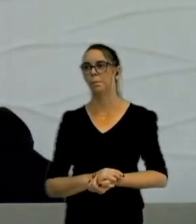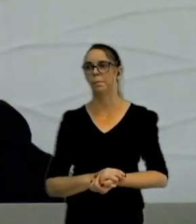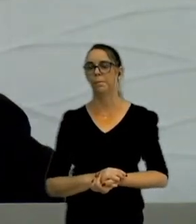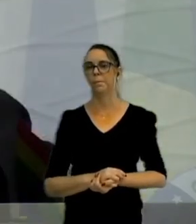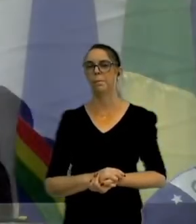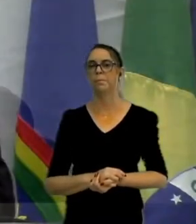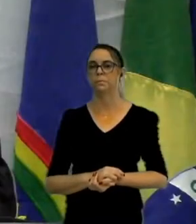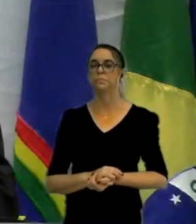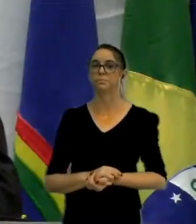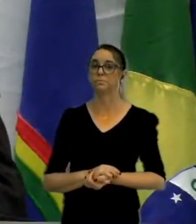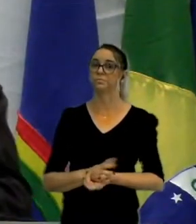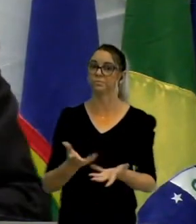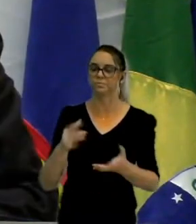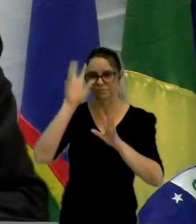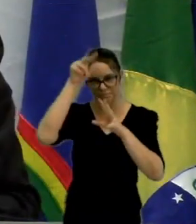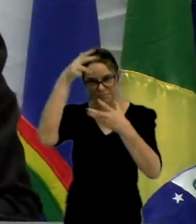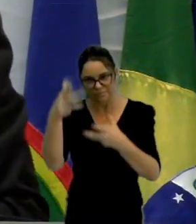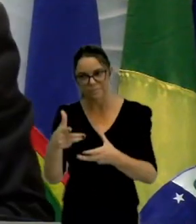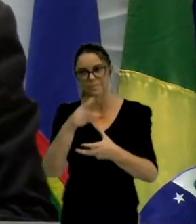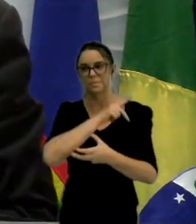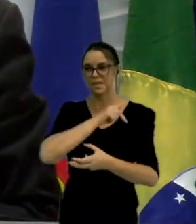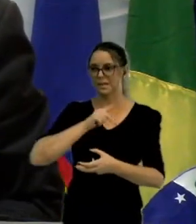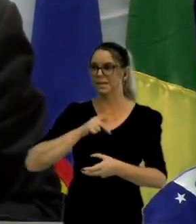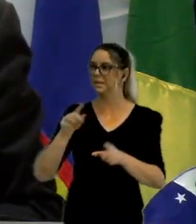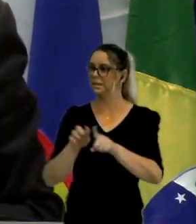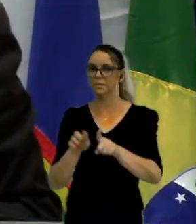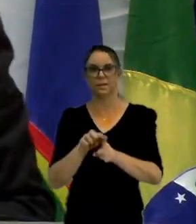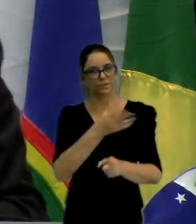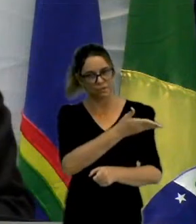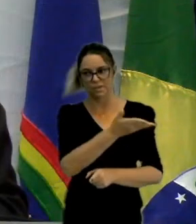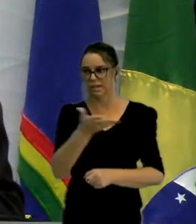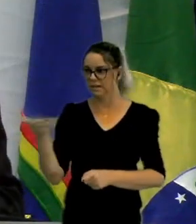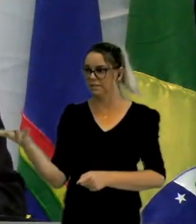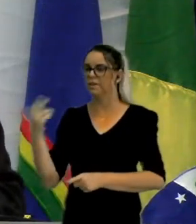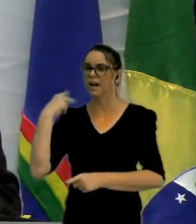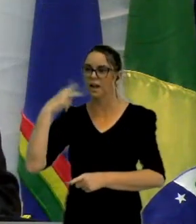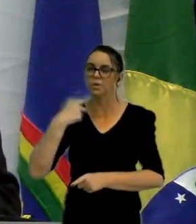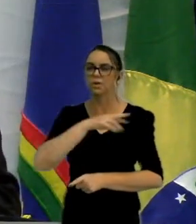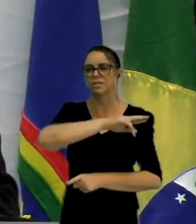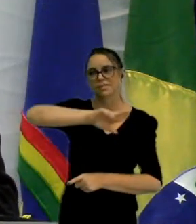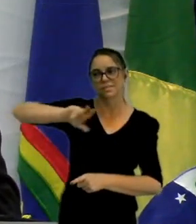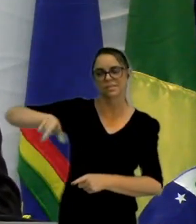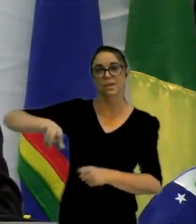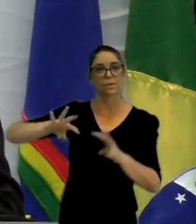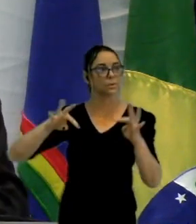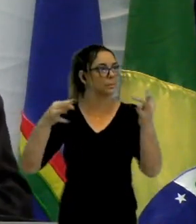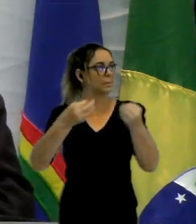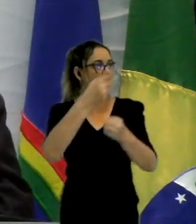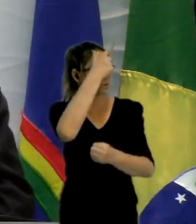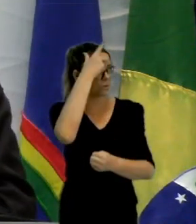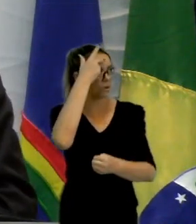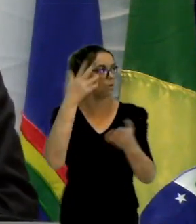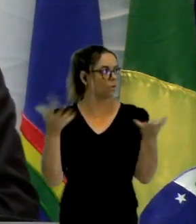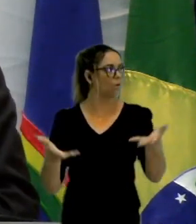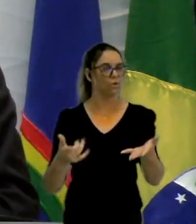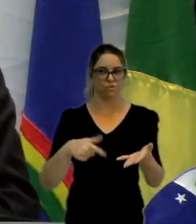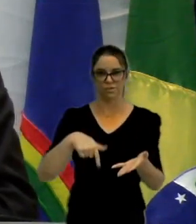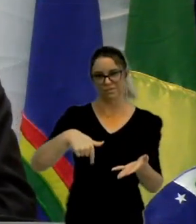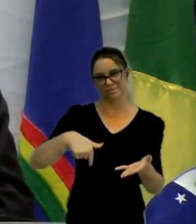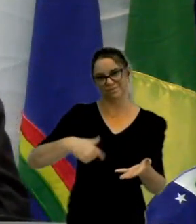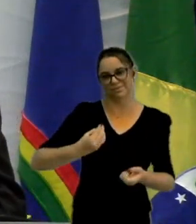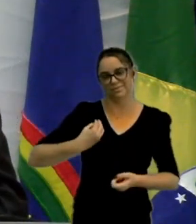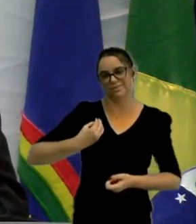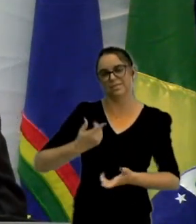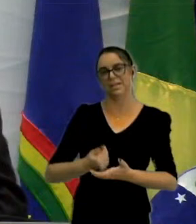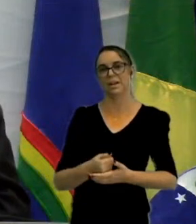Quero saudar o seu presidente, os colegas vereadores, vereadoras, todo o público que se faz presente, dizer